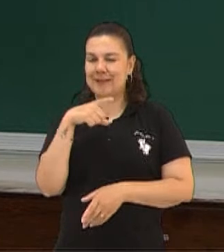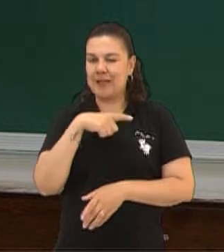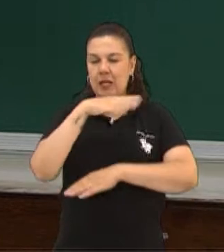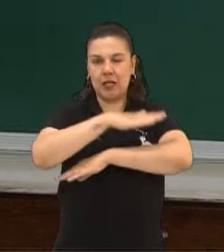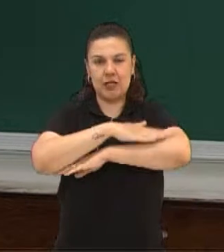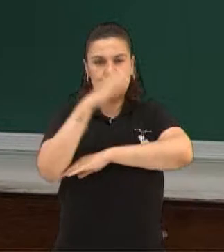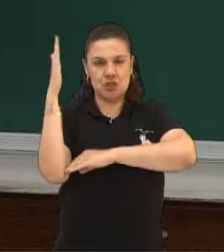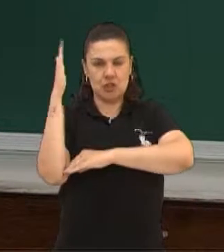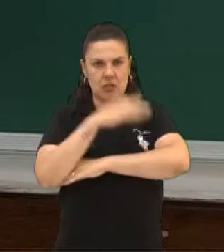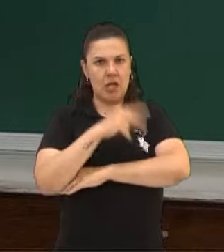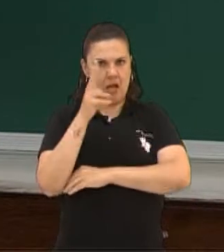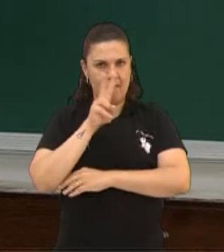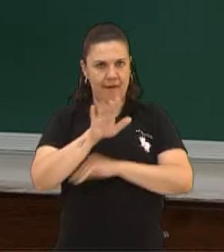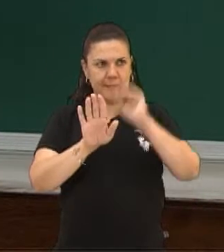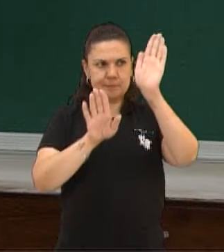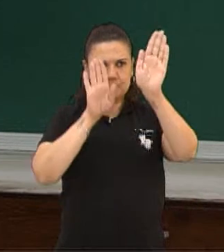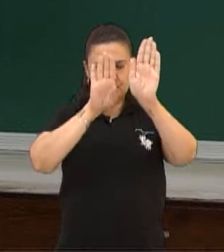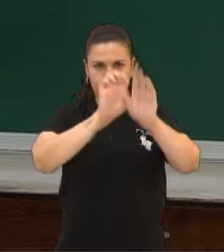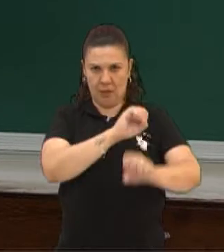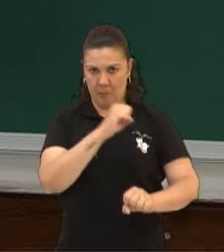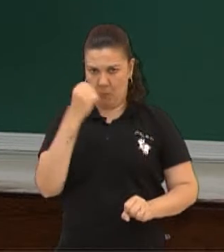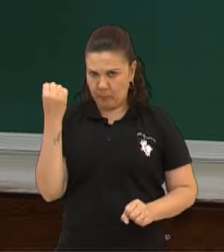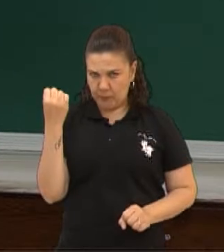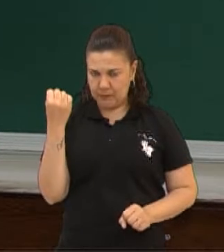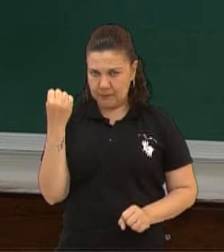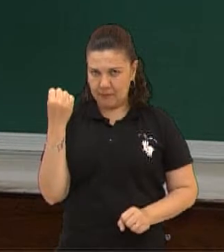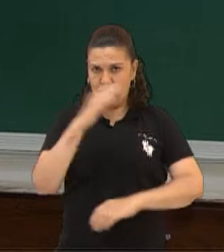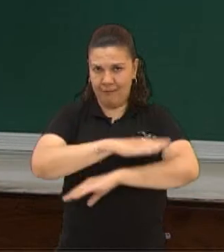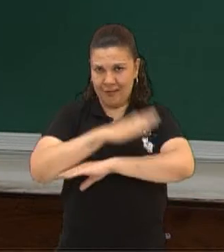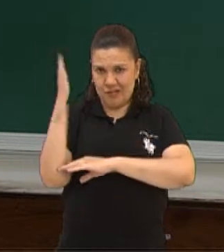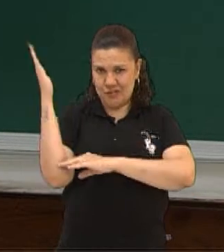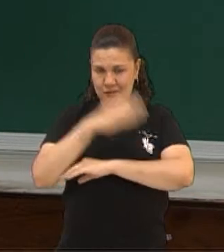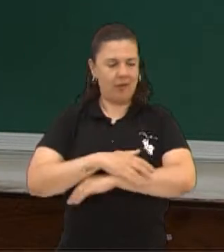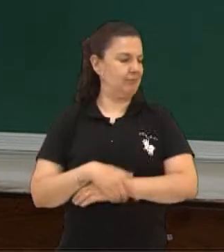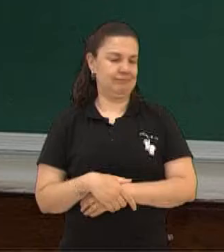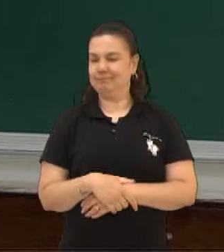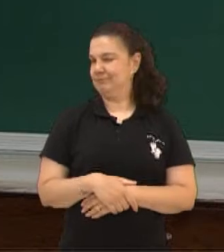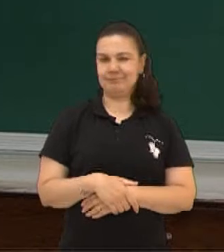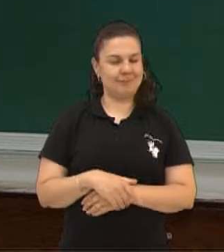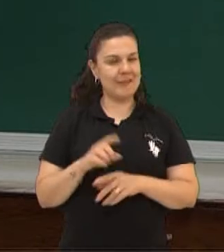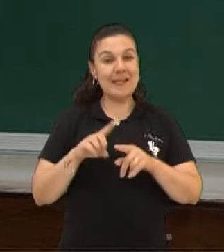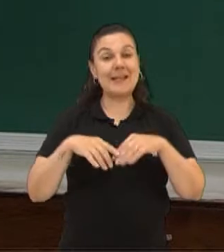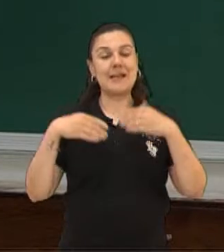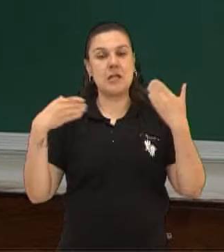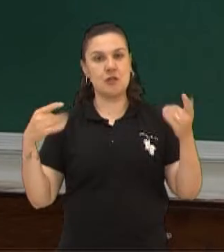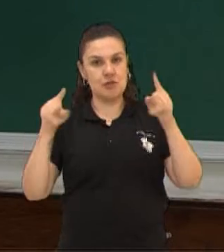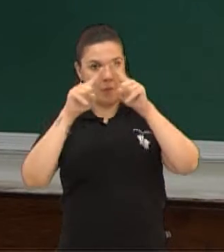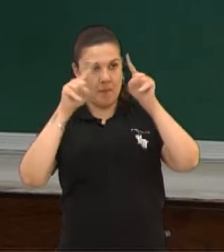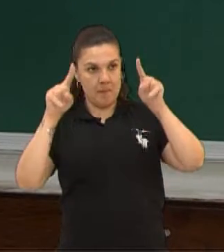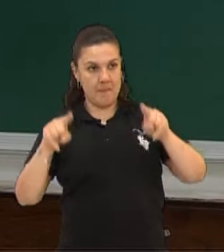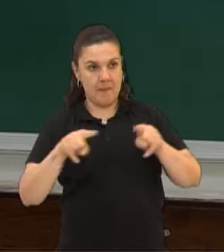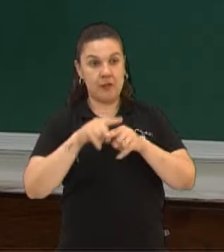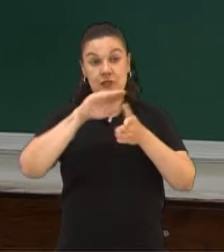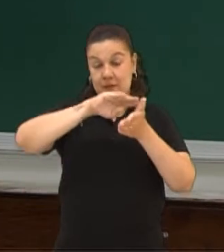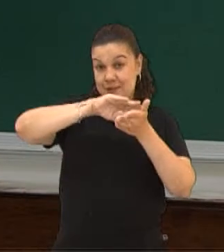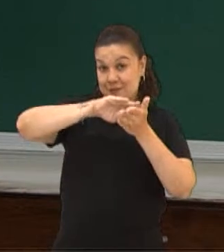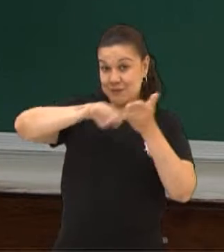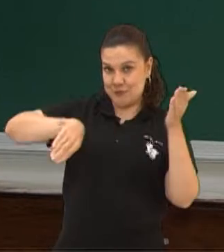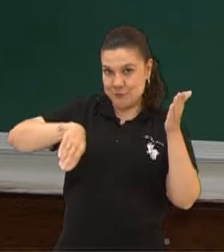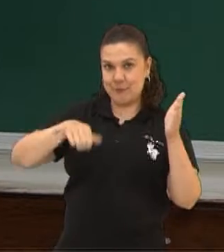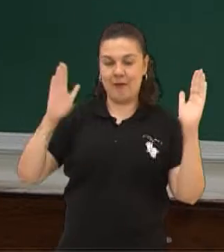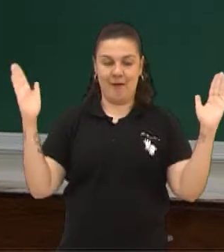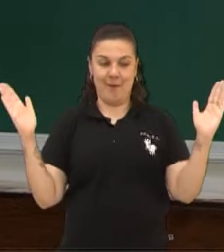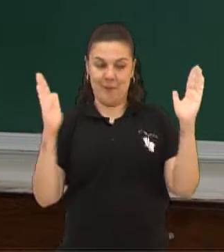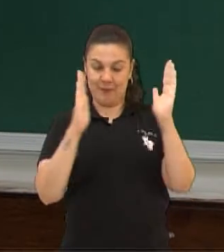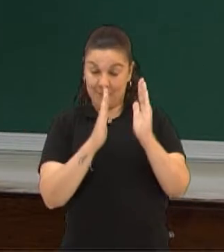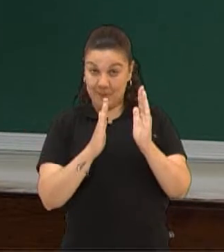azulejo nesses buracos onde vai porta e janela? Não, né? Então, na hora de calcular essa metragem, a gente tem que tirar o tamanho